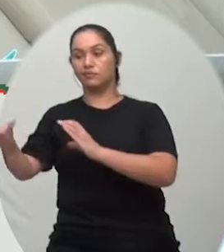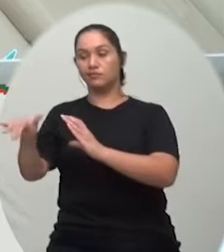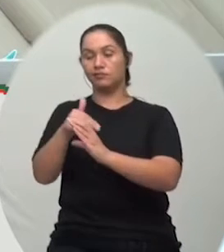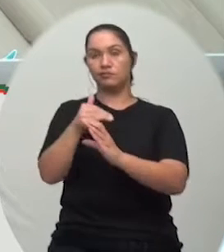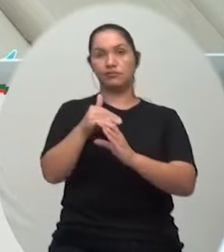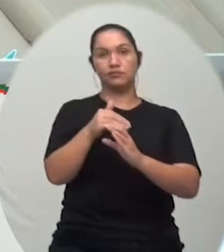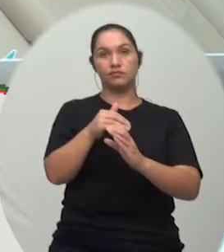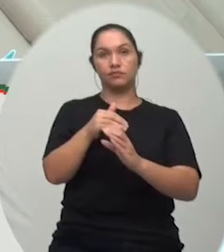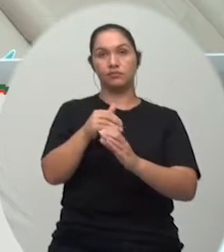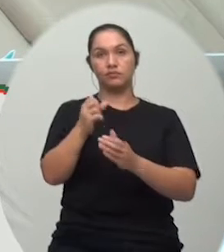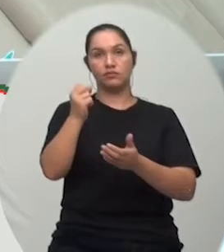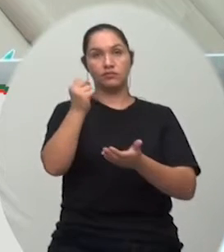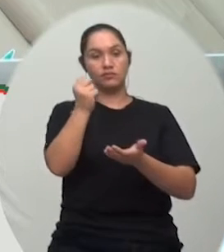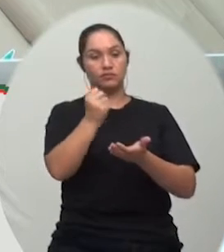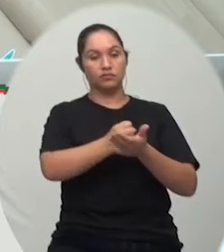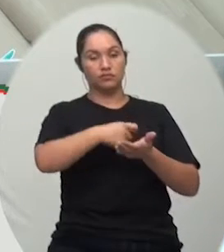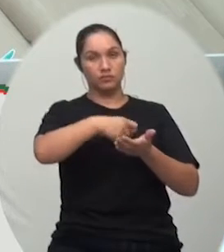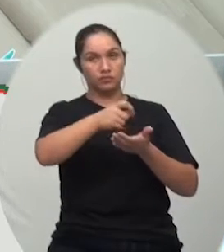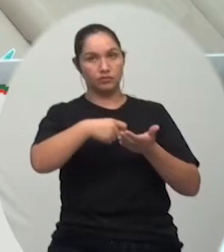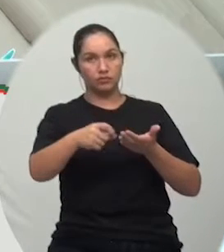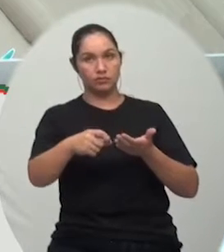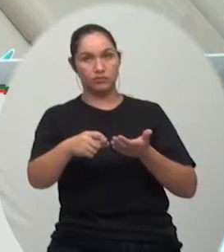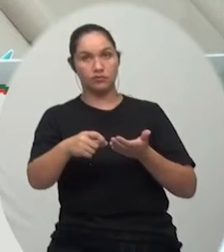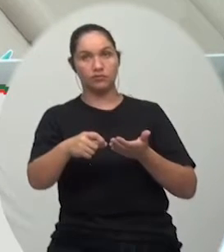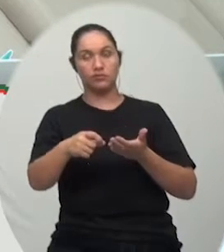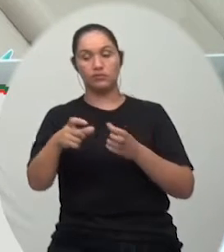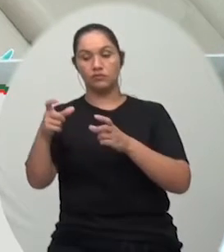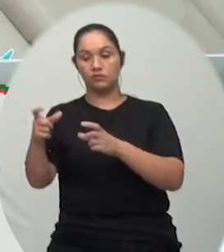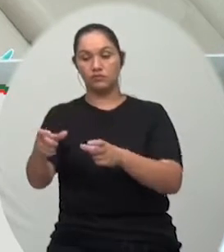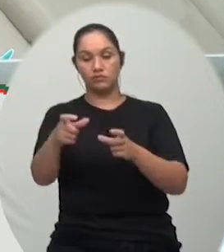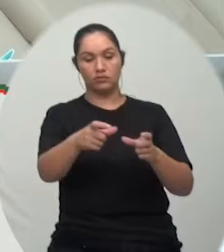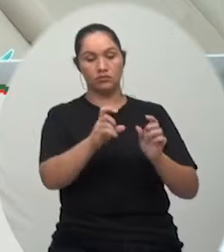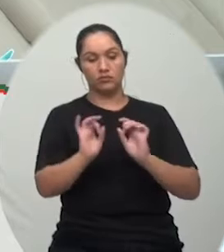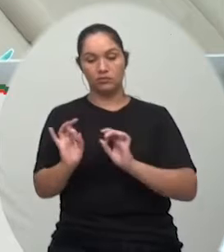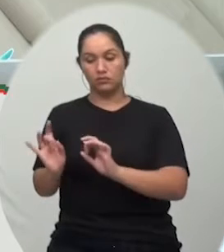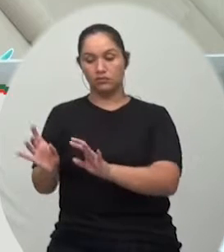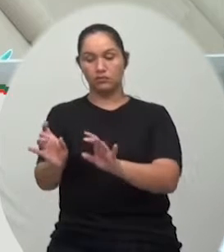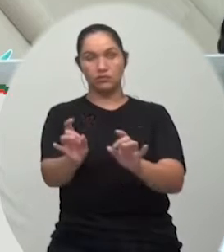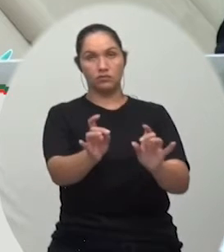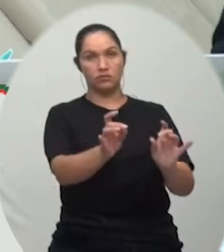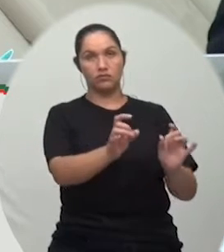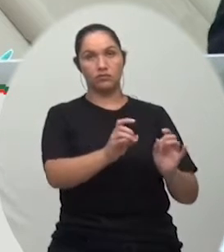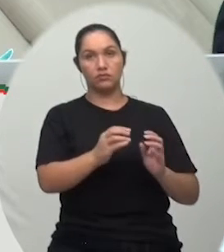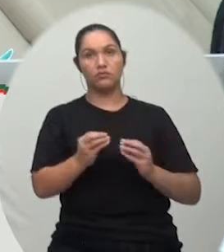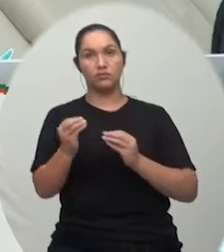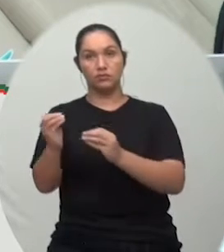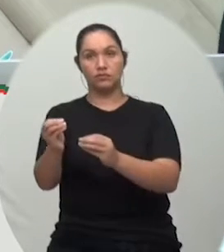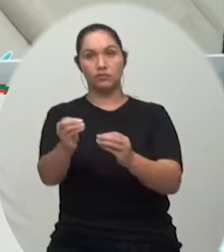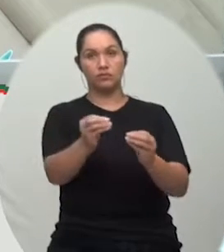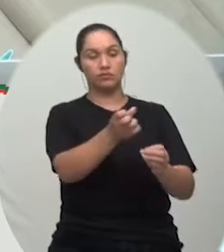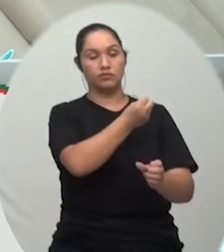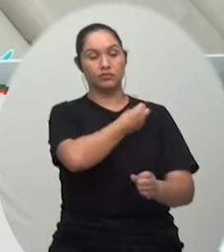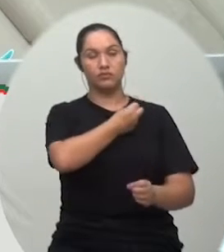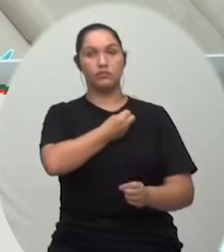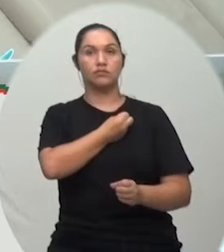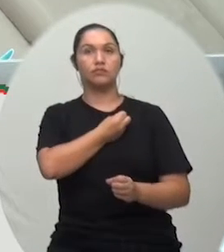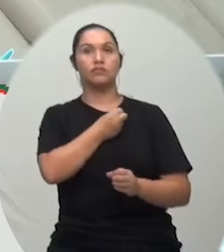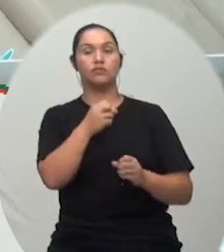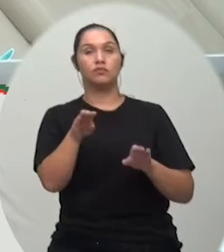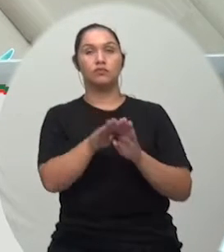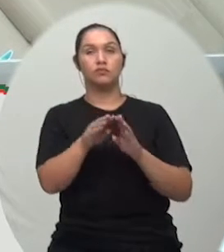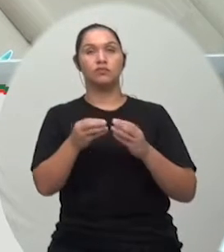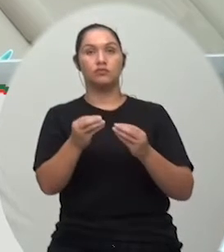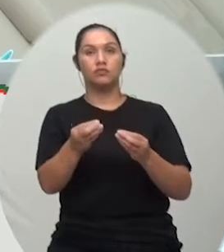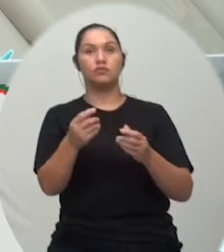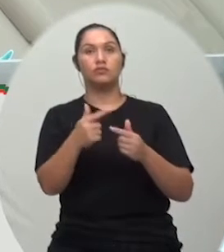autoriza a desafetação e doação das áreas que enumera tendo em vista a necessidade de